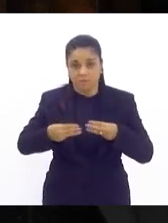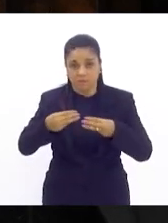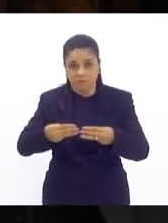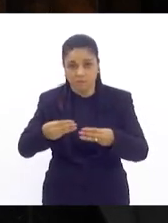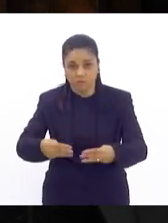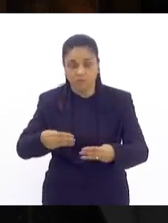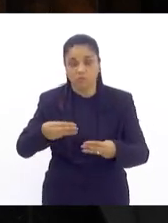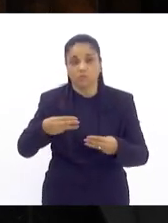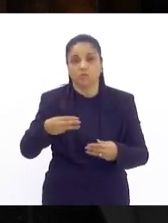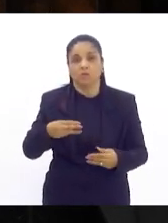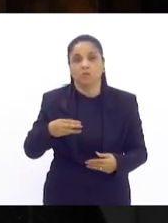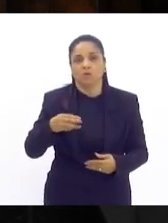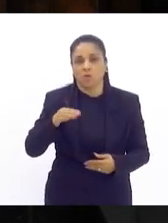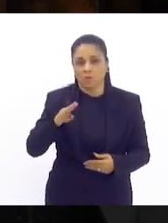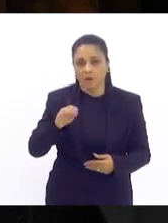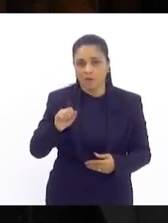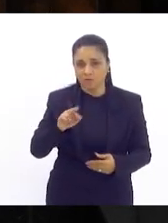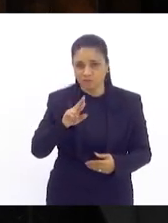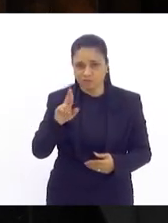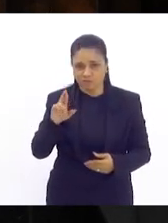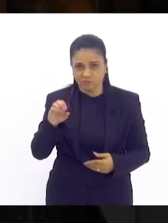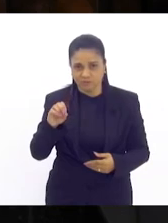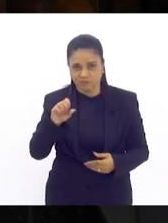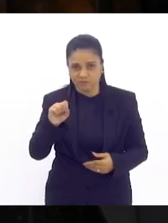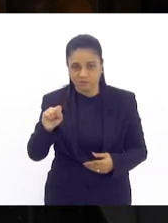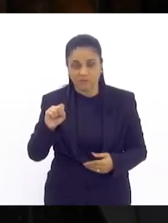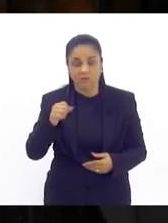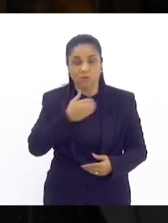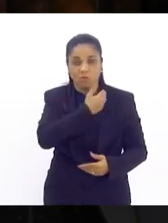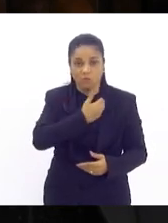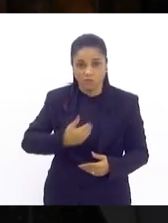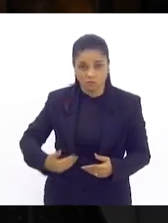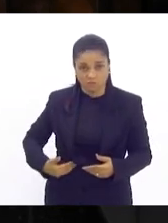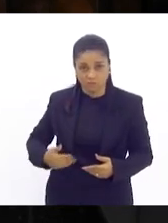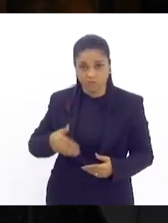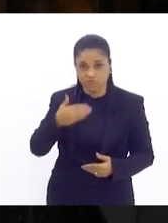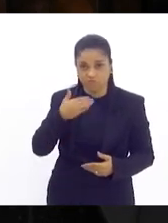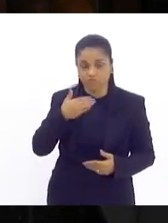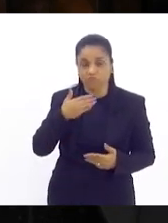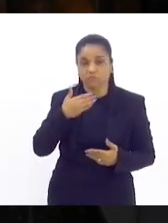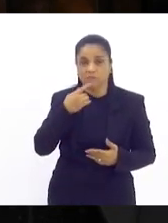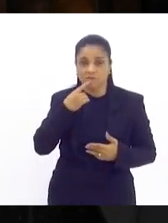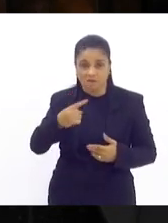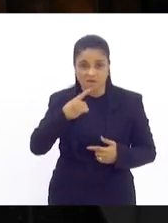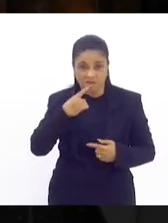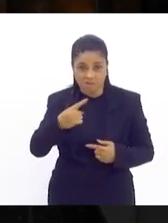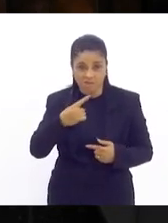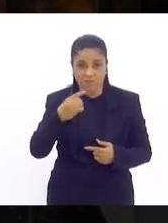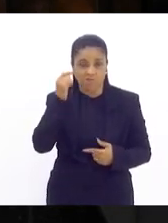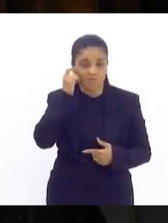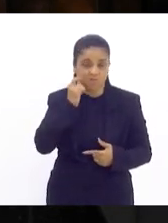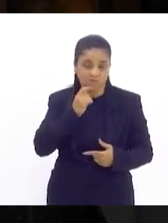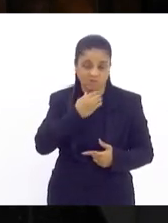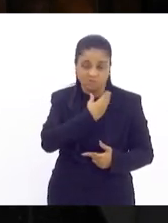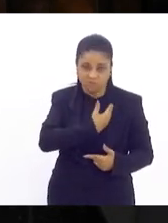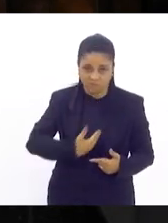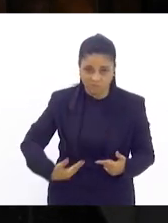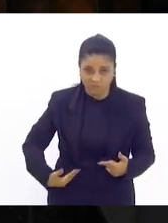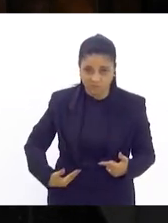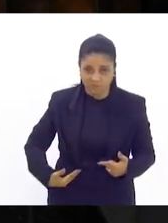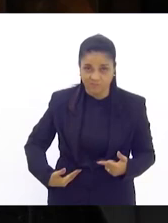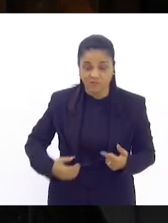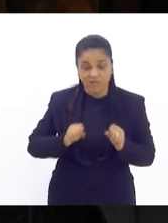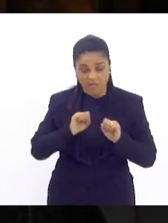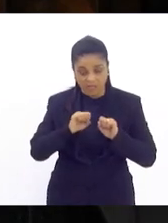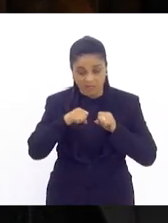reclamante foi o governador do Estado do Rio de Janeiro a defesa foi feita